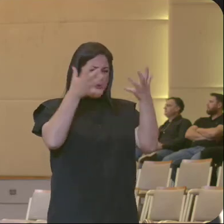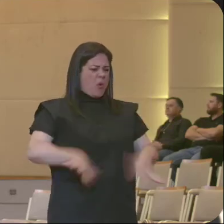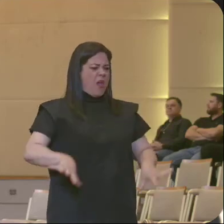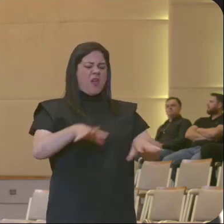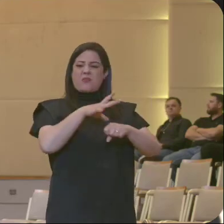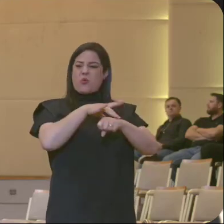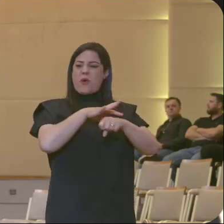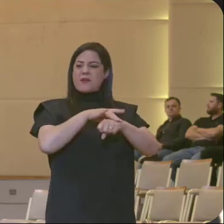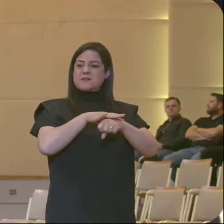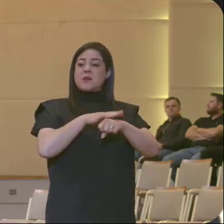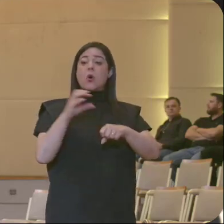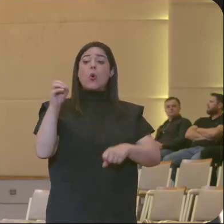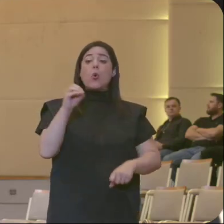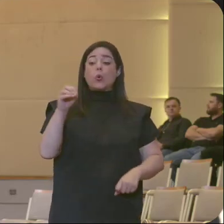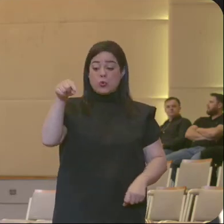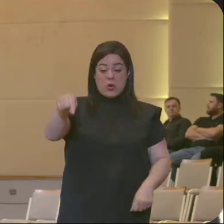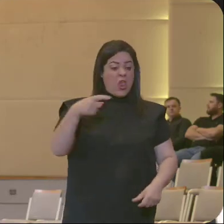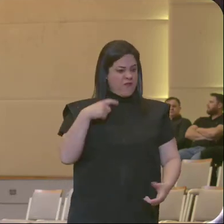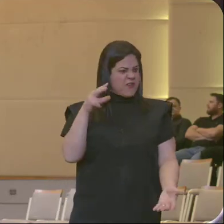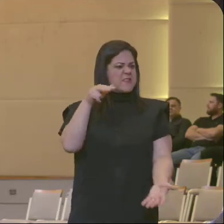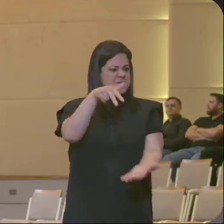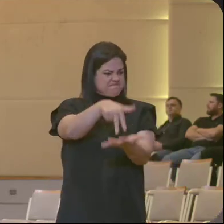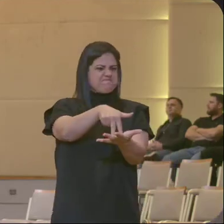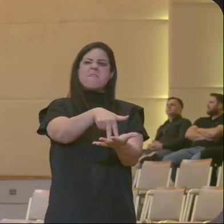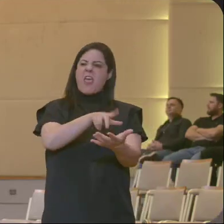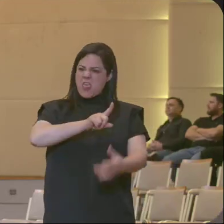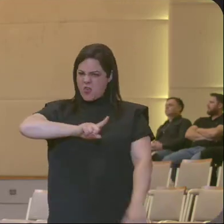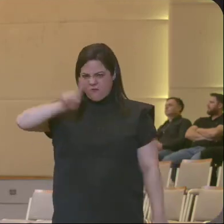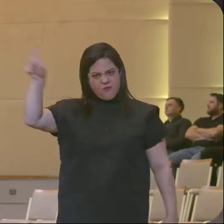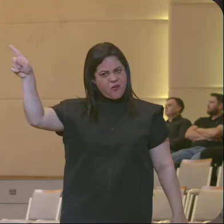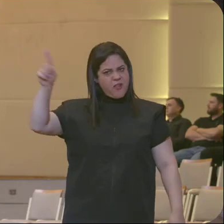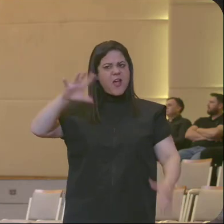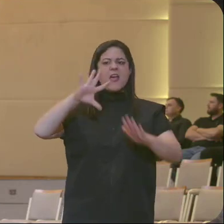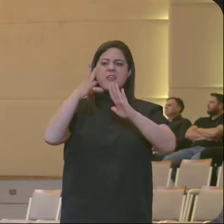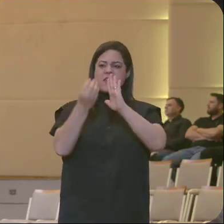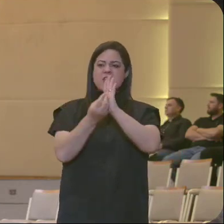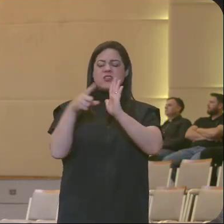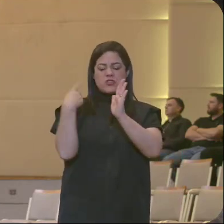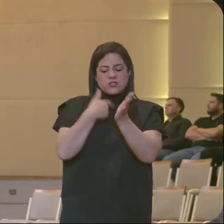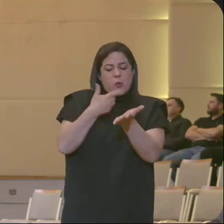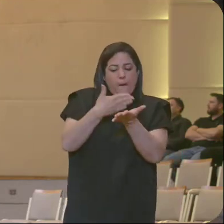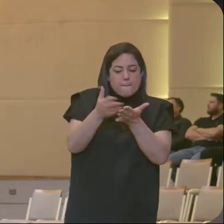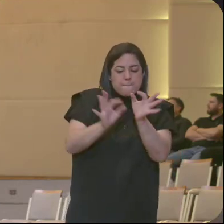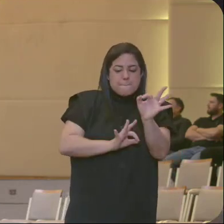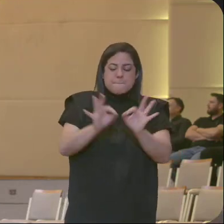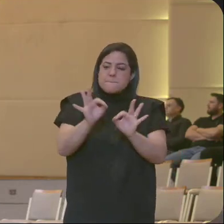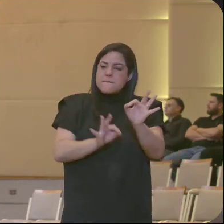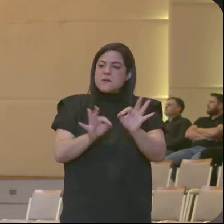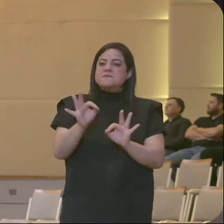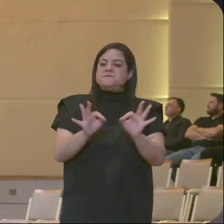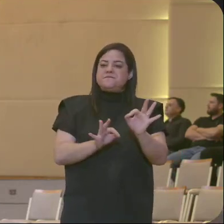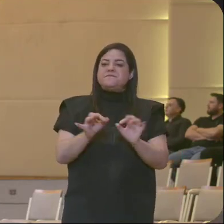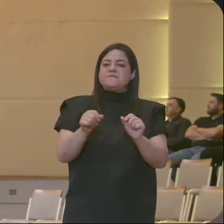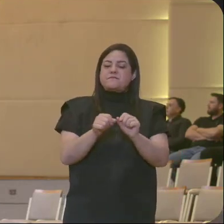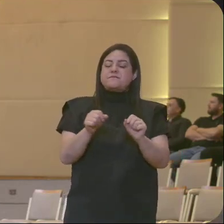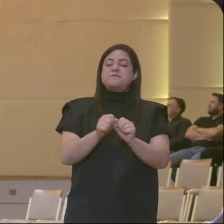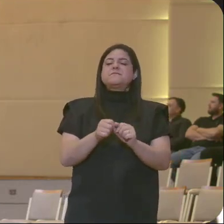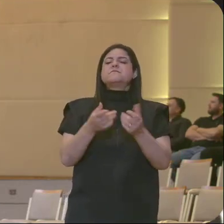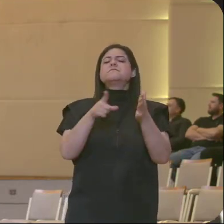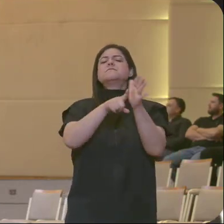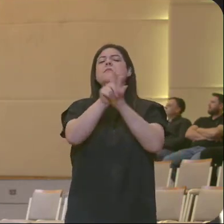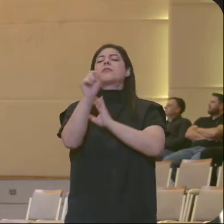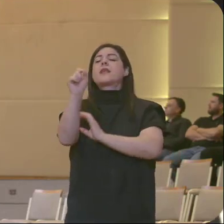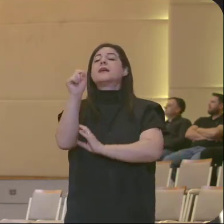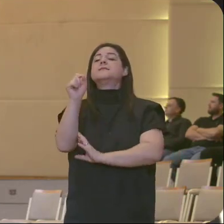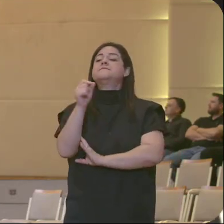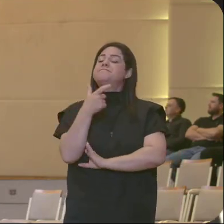doença. Outubro desse ano eu vou estar de pé e eu vou estar lá na igreja para a gente começar a fazer alguns projetos. E aí eu te pergunto, quem